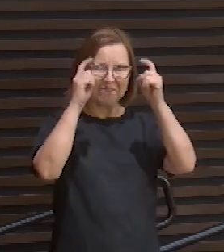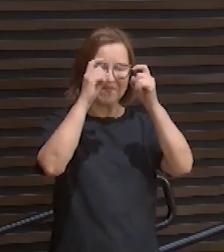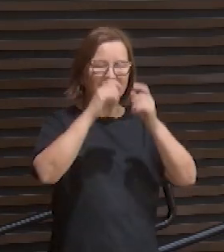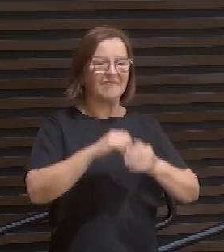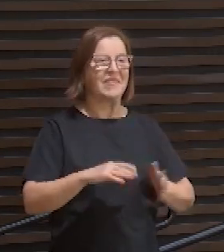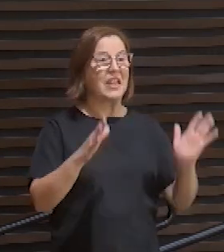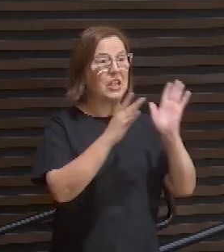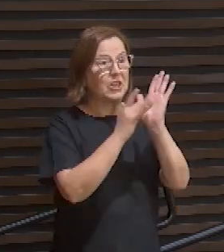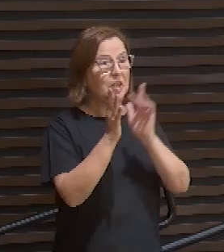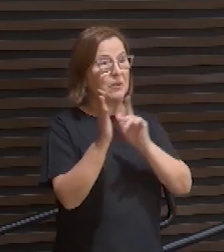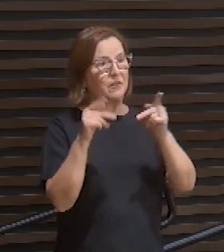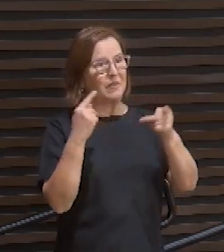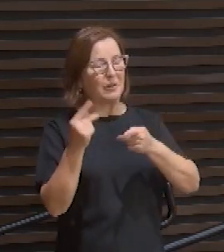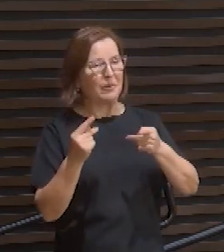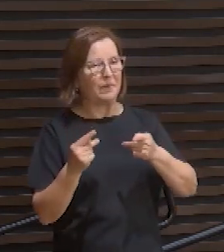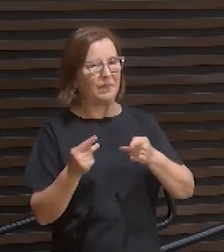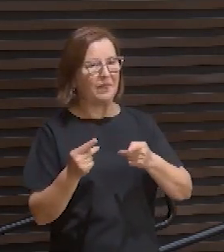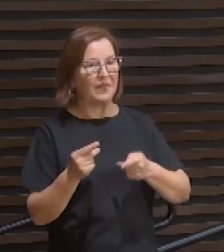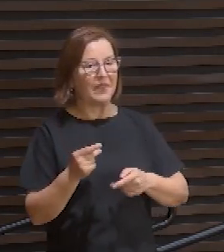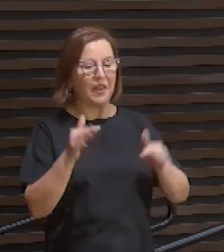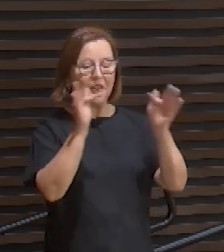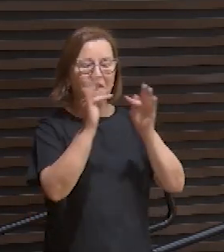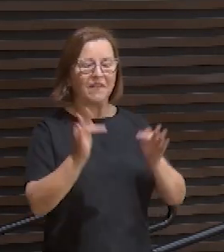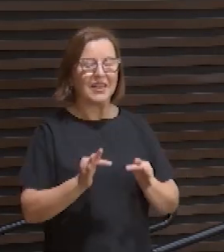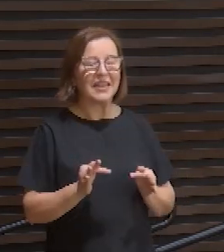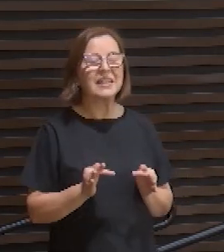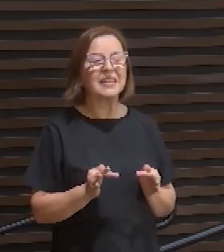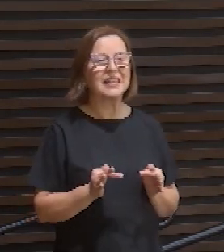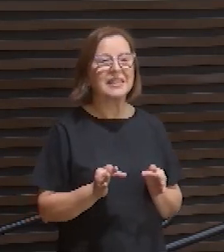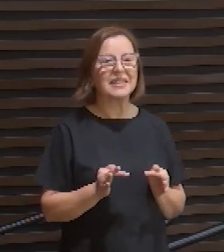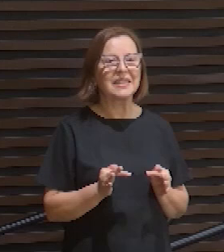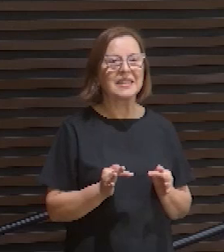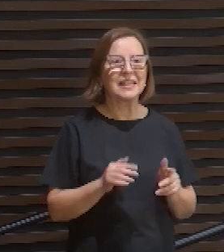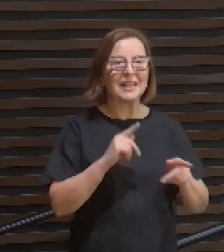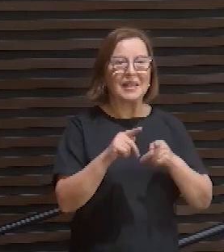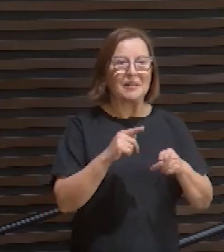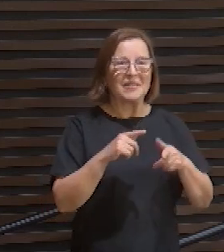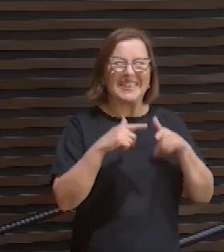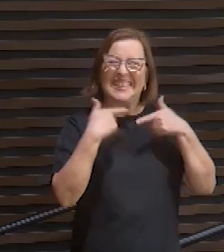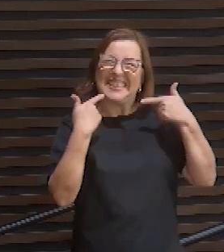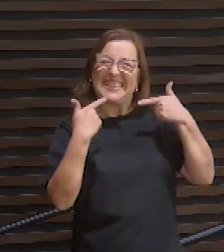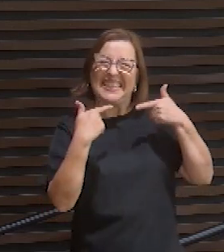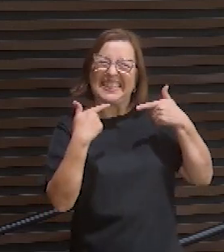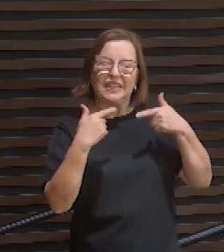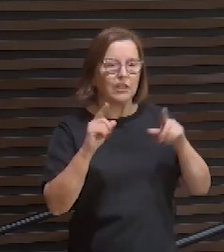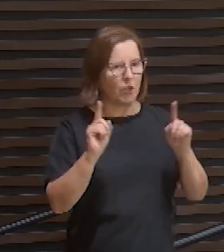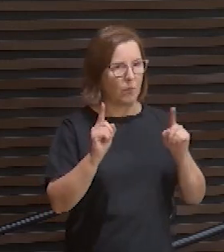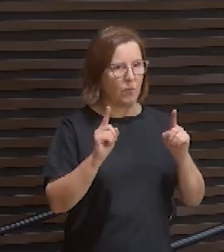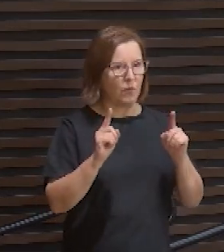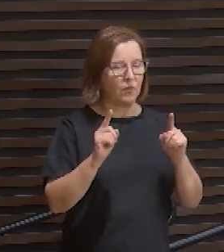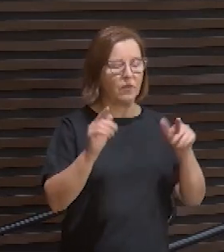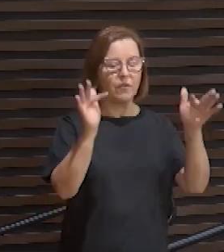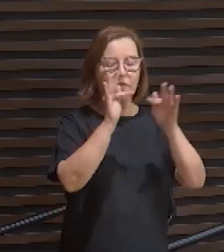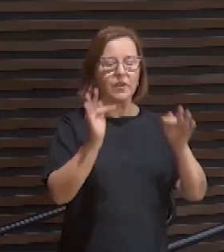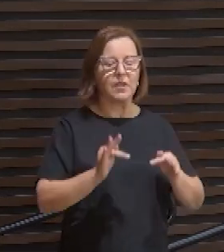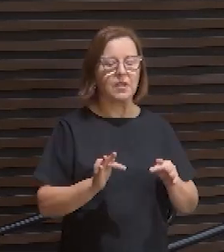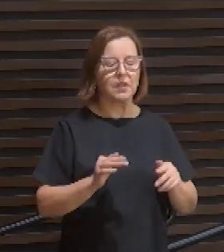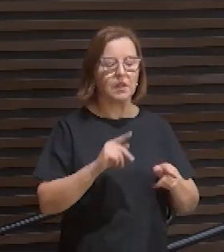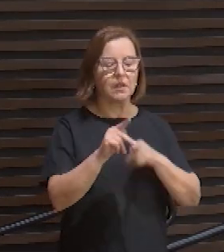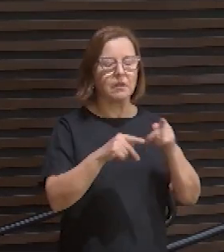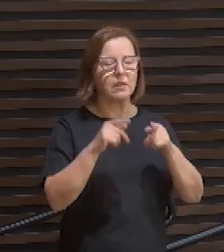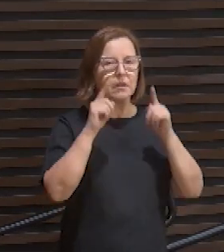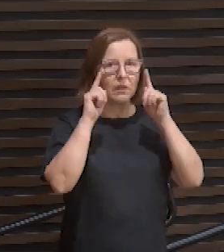Jesus diz assim: bem-aventurados os que dão risada? Não. Bem-aventurados os que